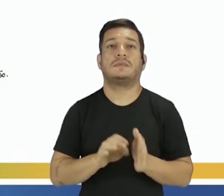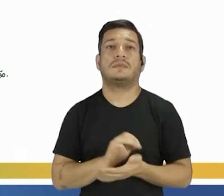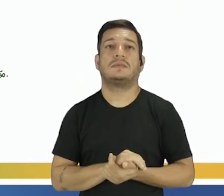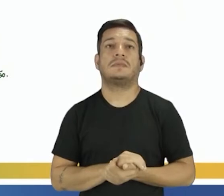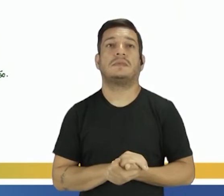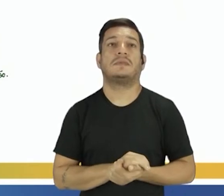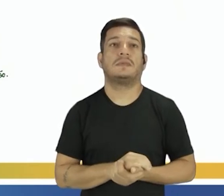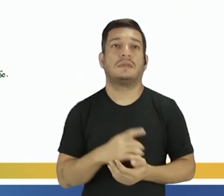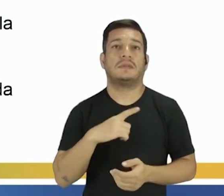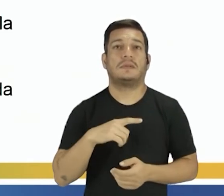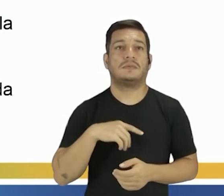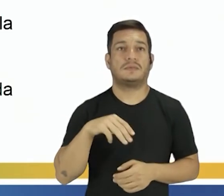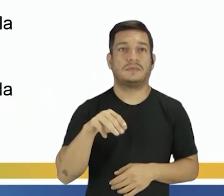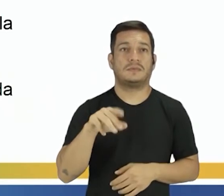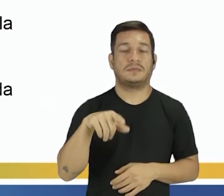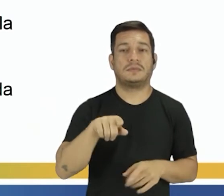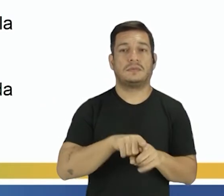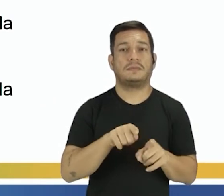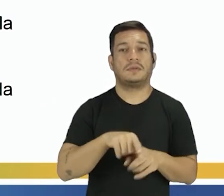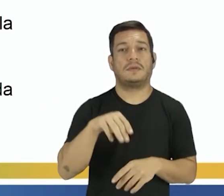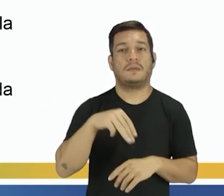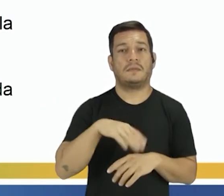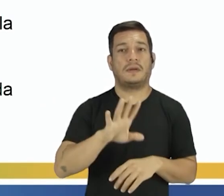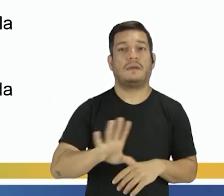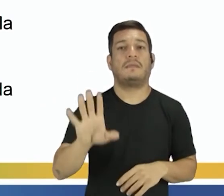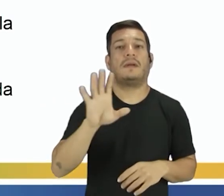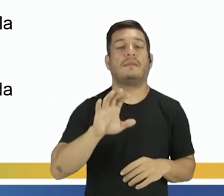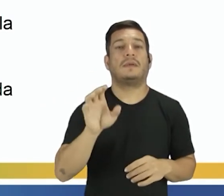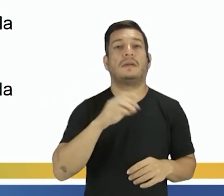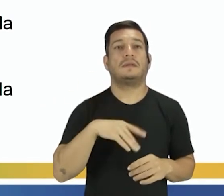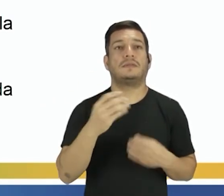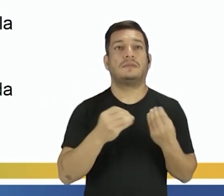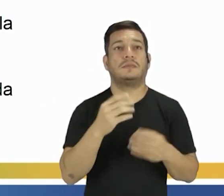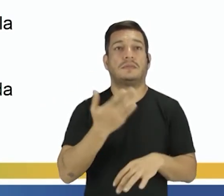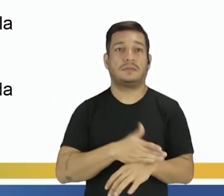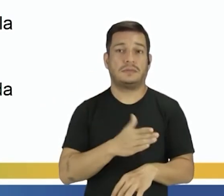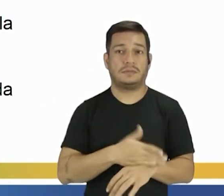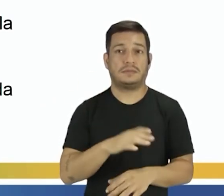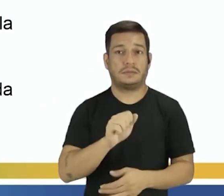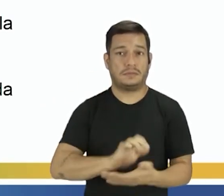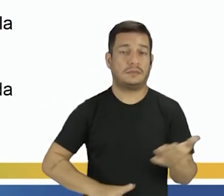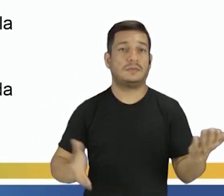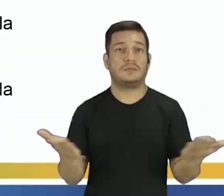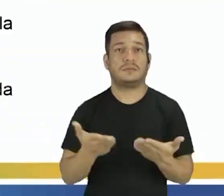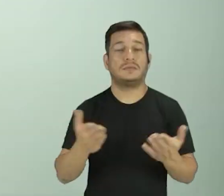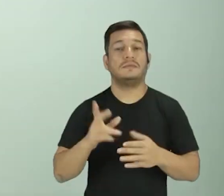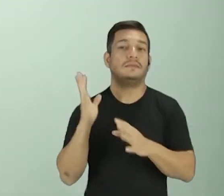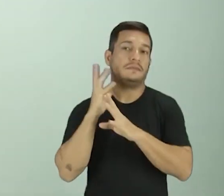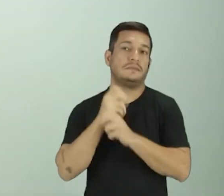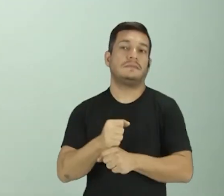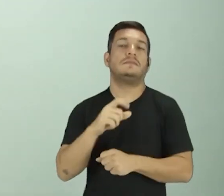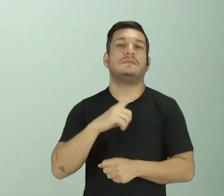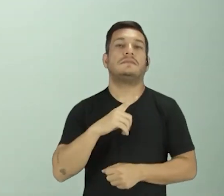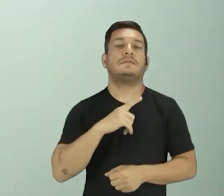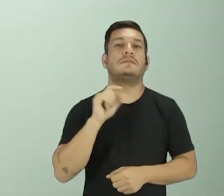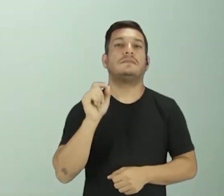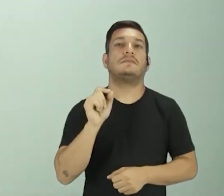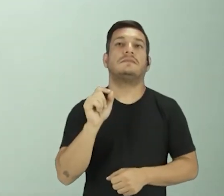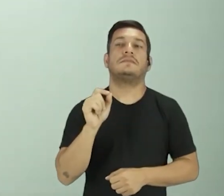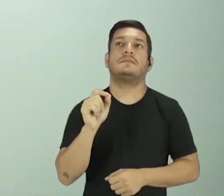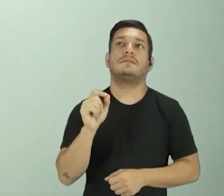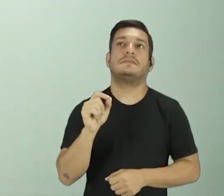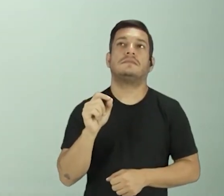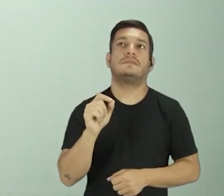né? Temos um mapa e vamos para o nosso exercitando de hoje. Só recapitulando, nós temos então